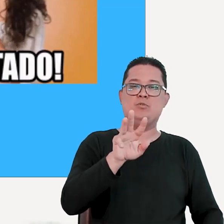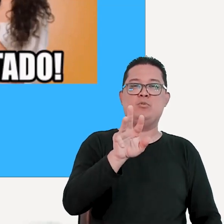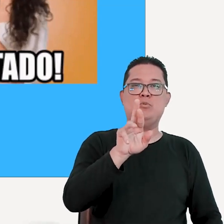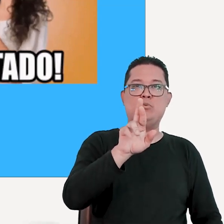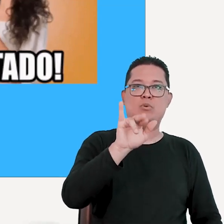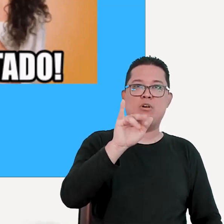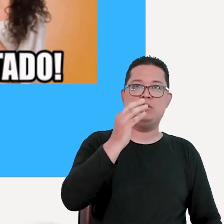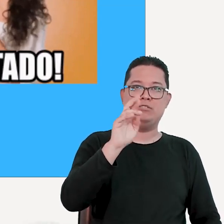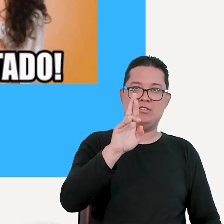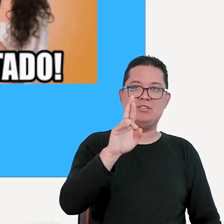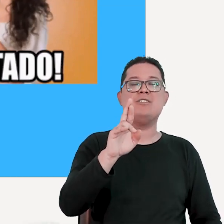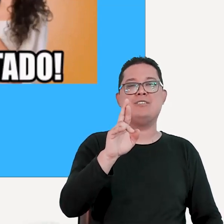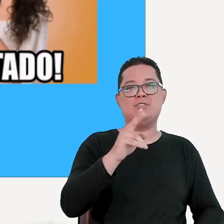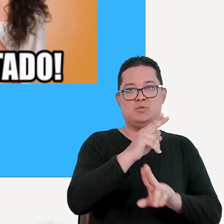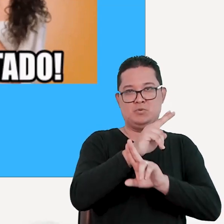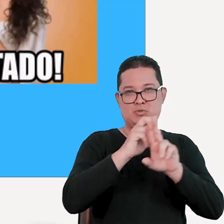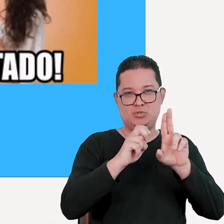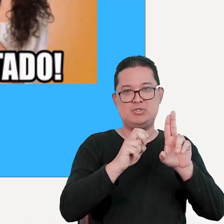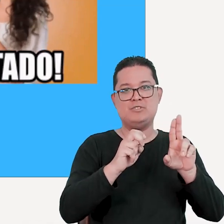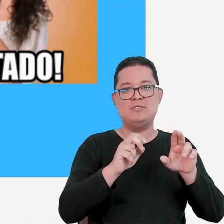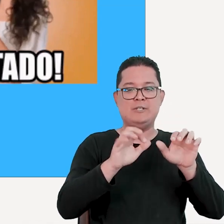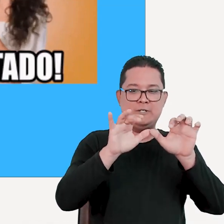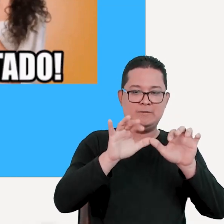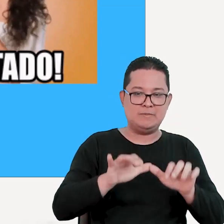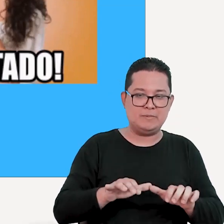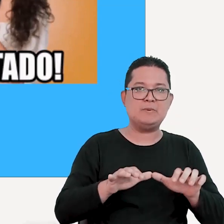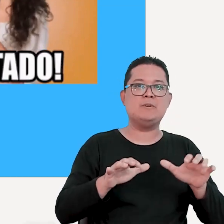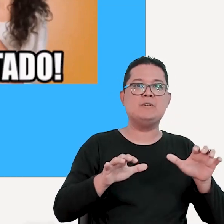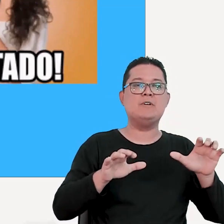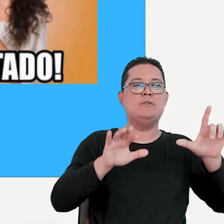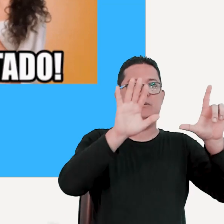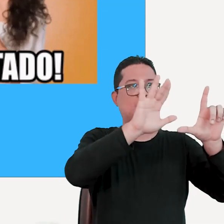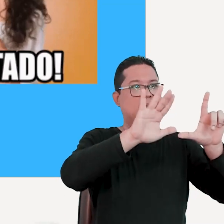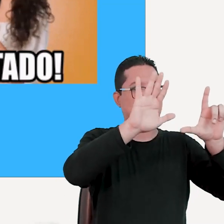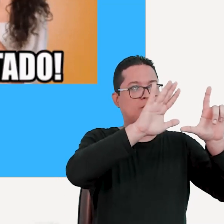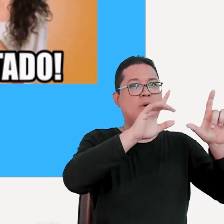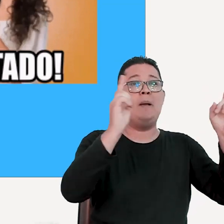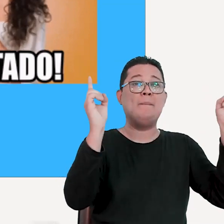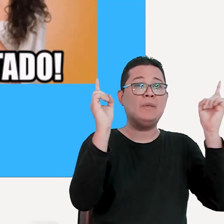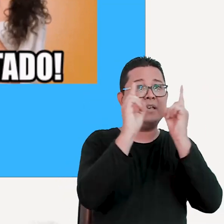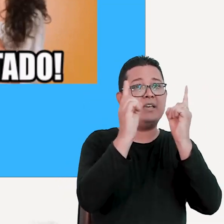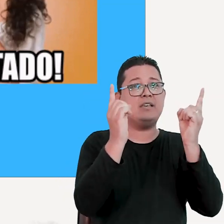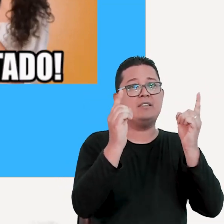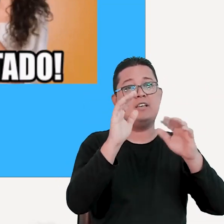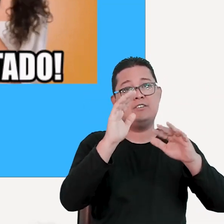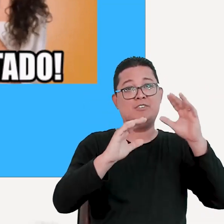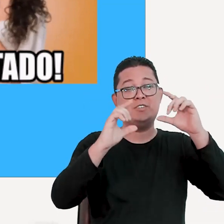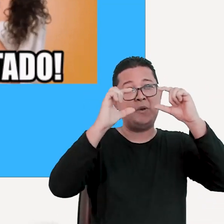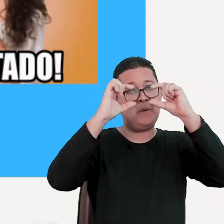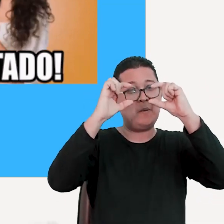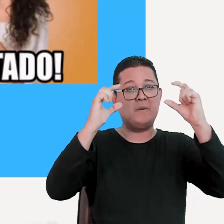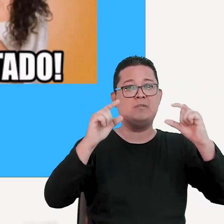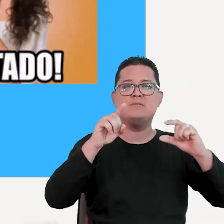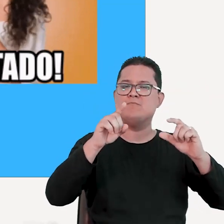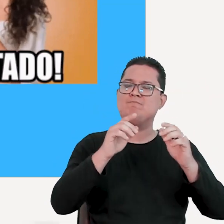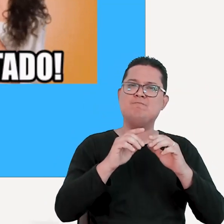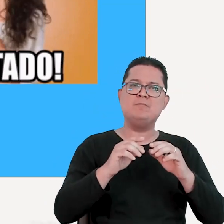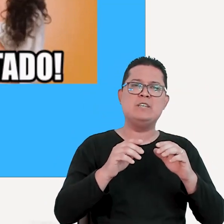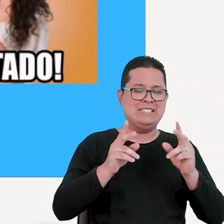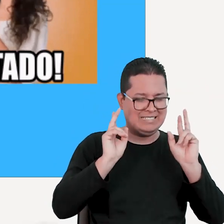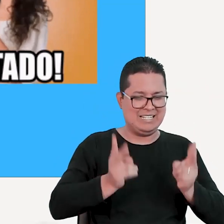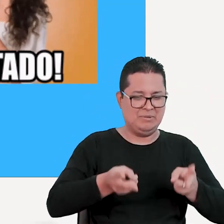né, pequenas, cada vez menores. Então, sempre que possível, tenha concisão nos seus textos.